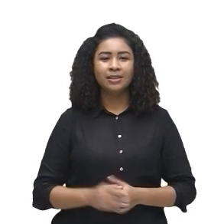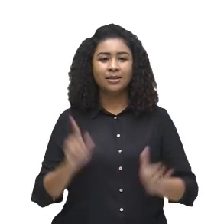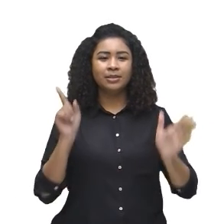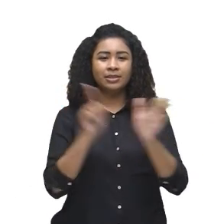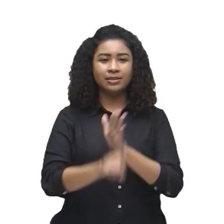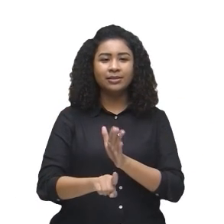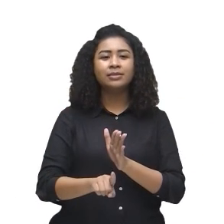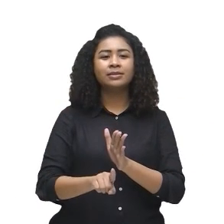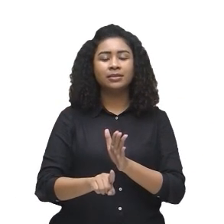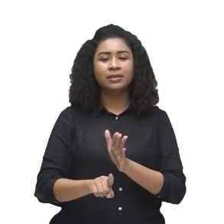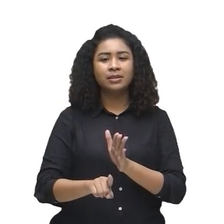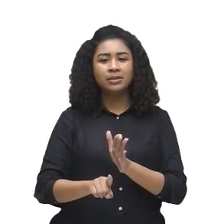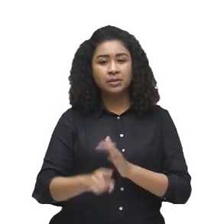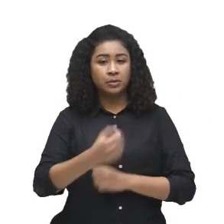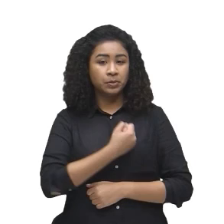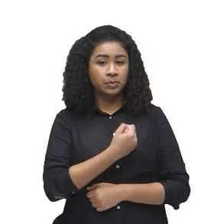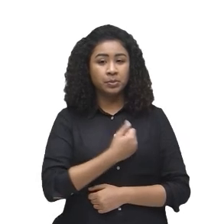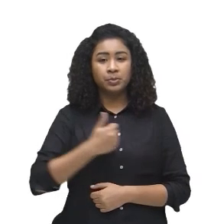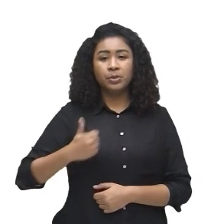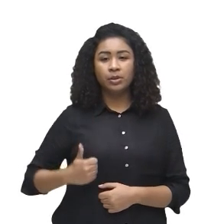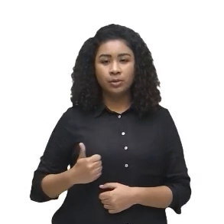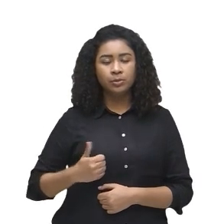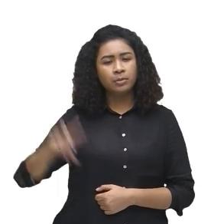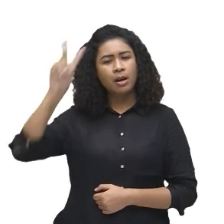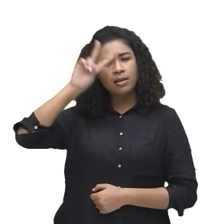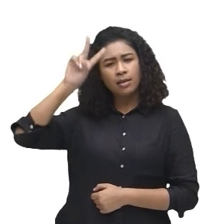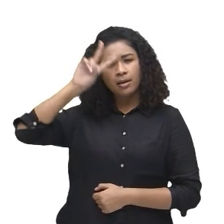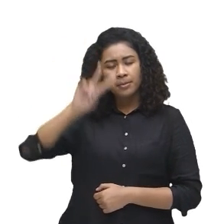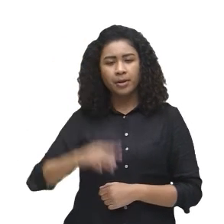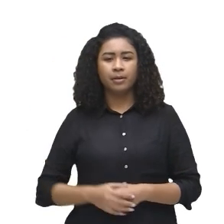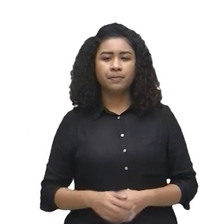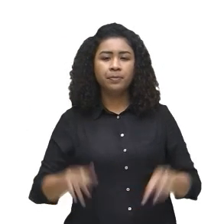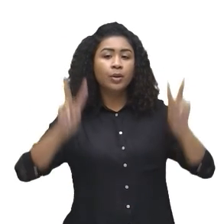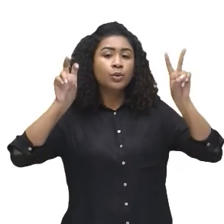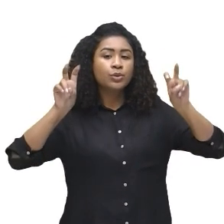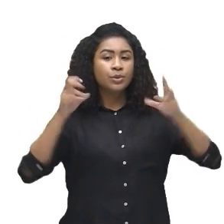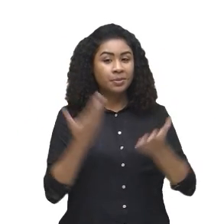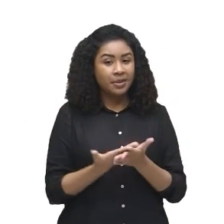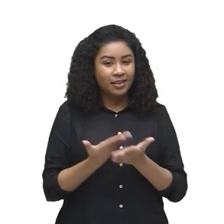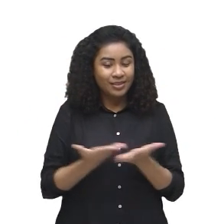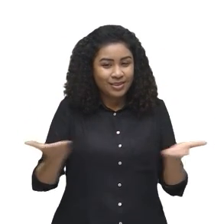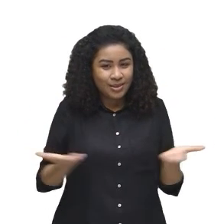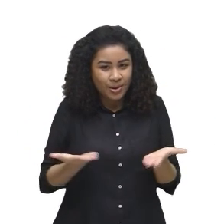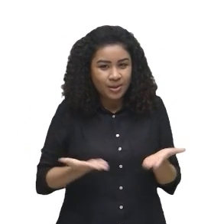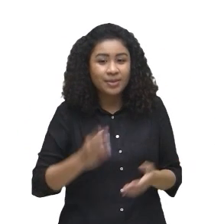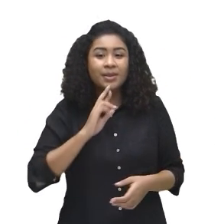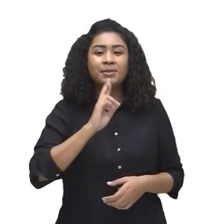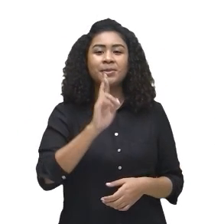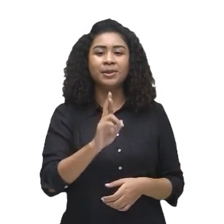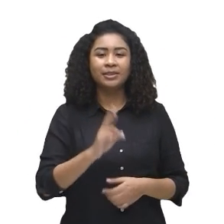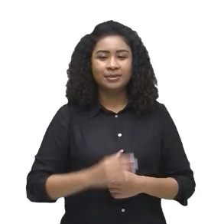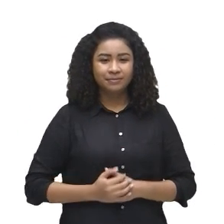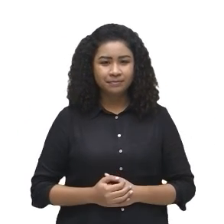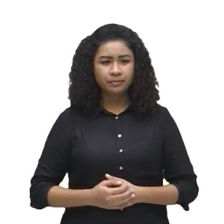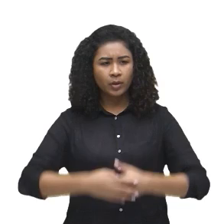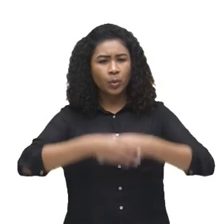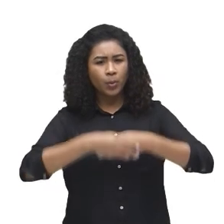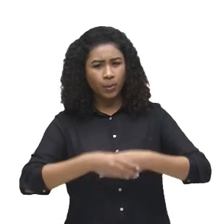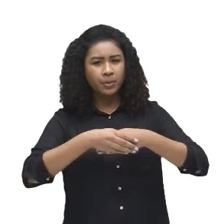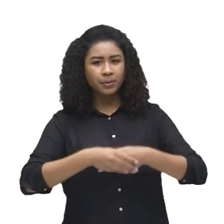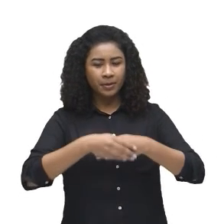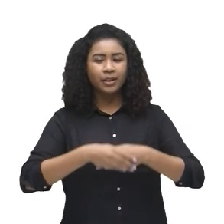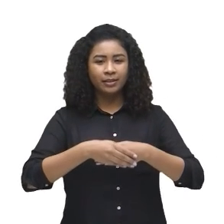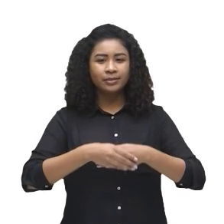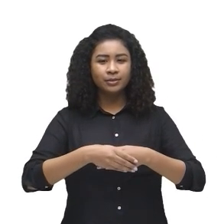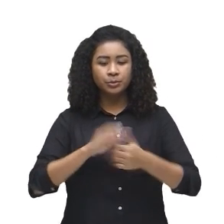1, relembrando, nós perguntamos o seguinte: com base na aula de hoje, responda: a saudação nas artes marciais é realizada